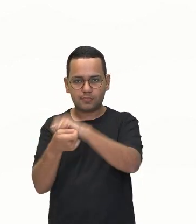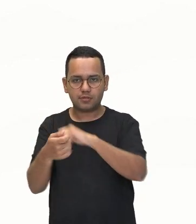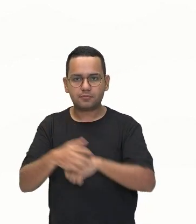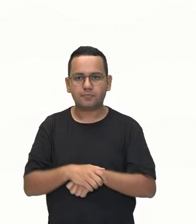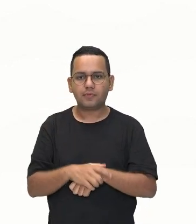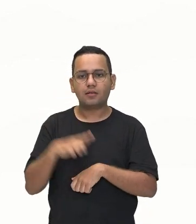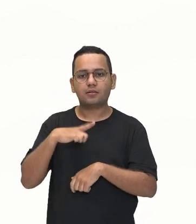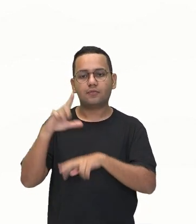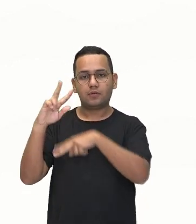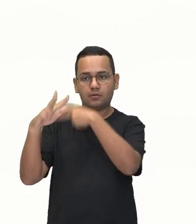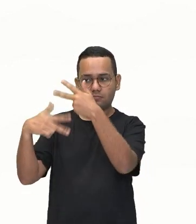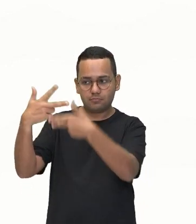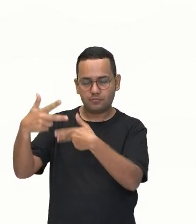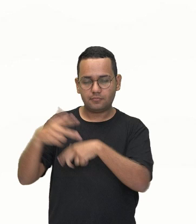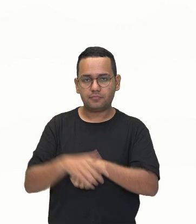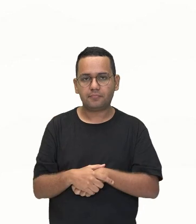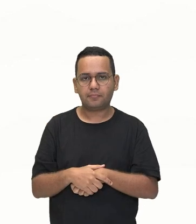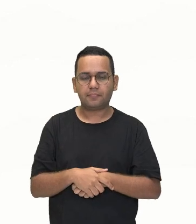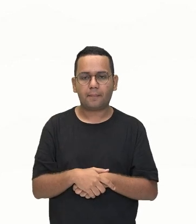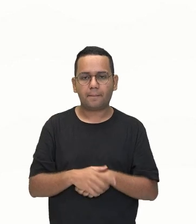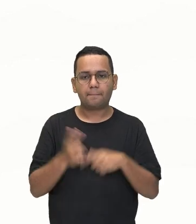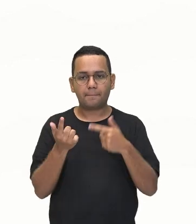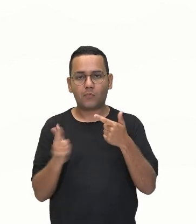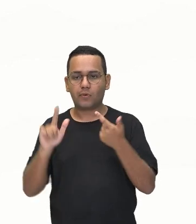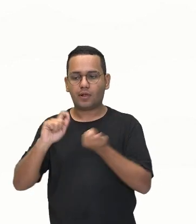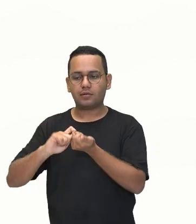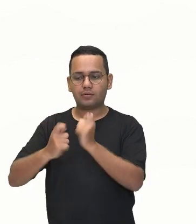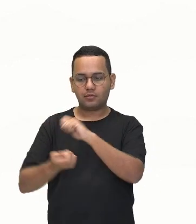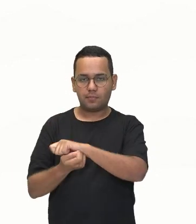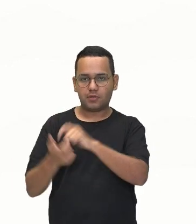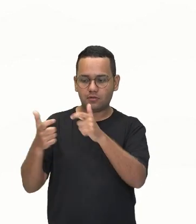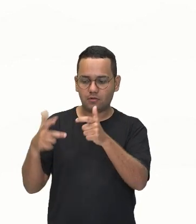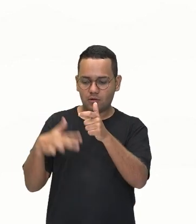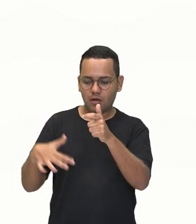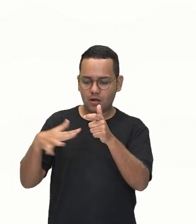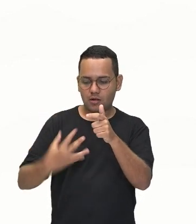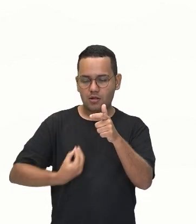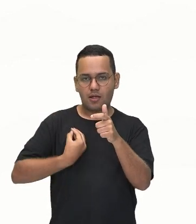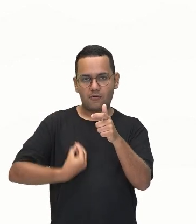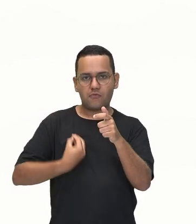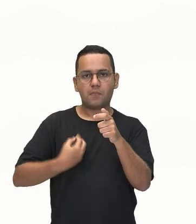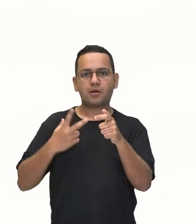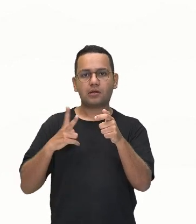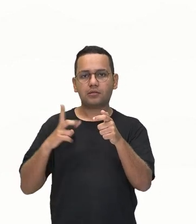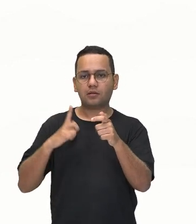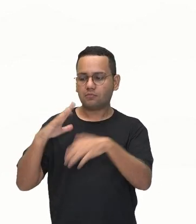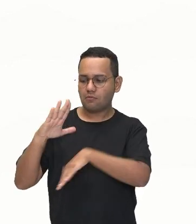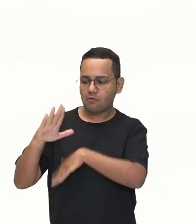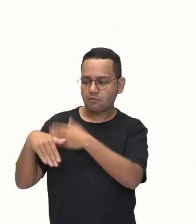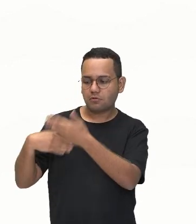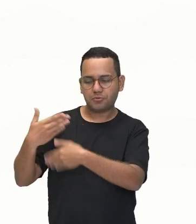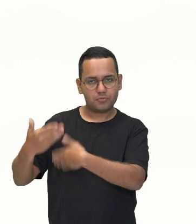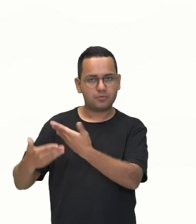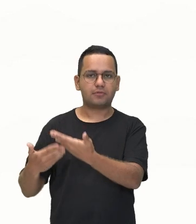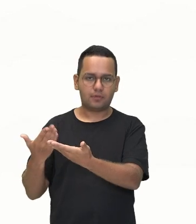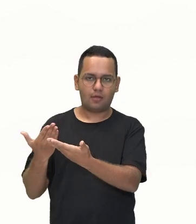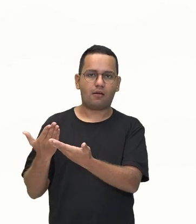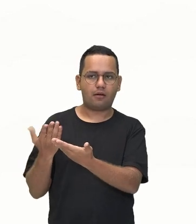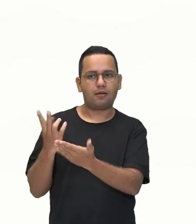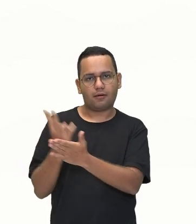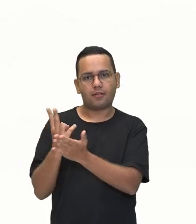seleção natural e, assim, a adaptação ao meio para que, então, eles pudessem